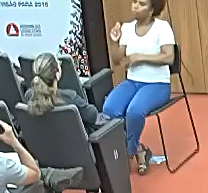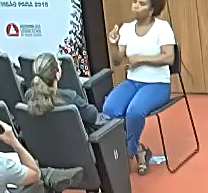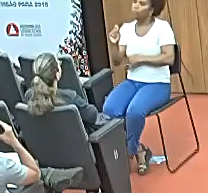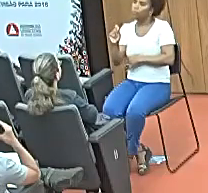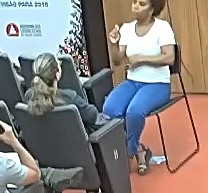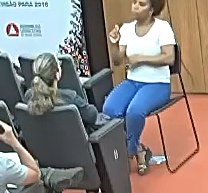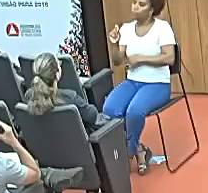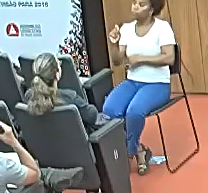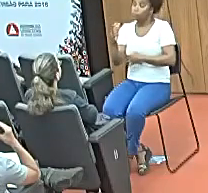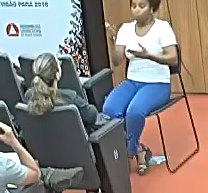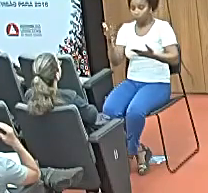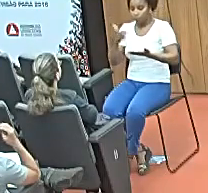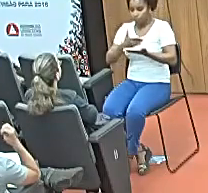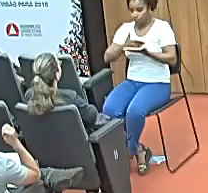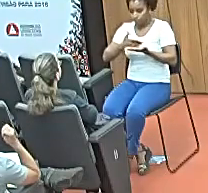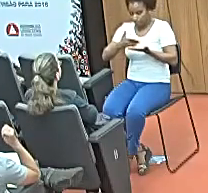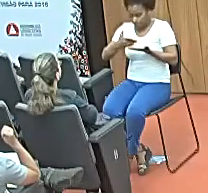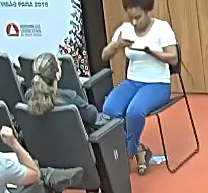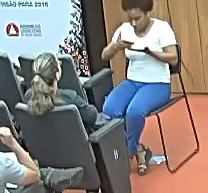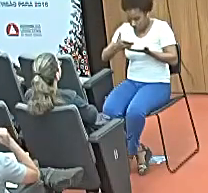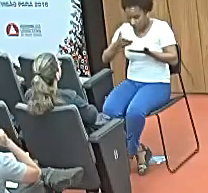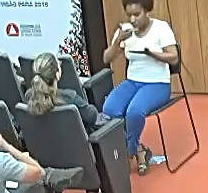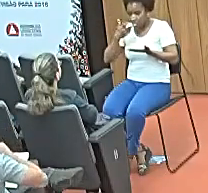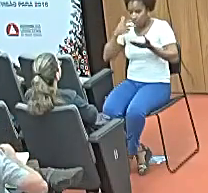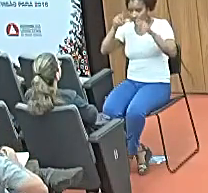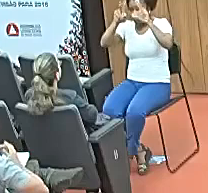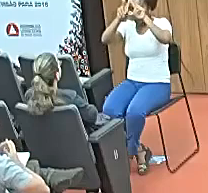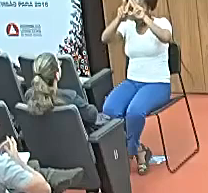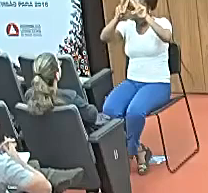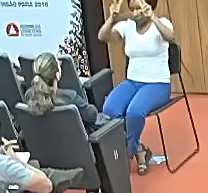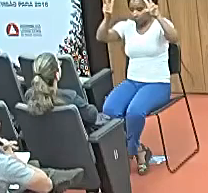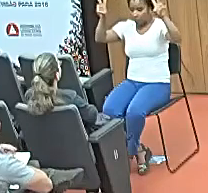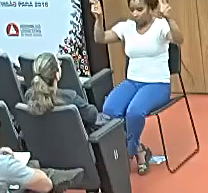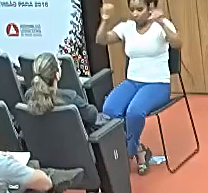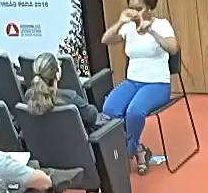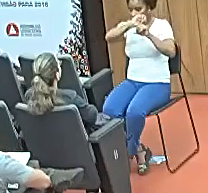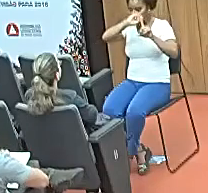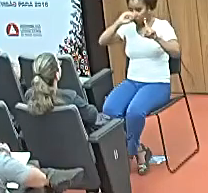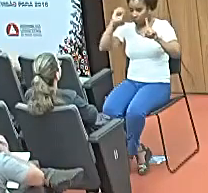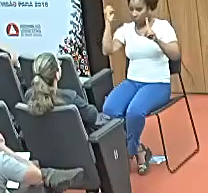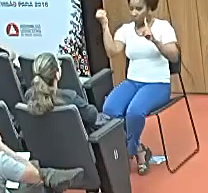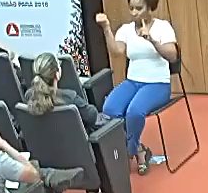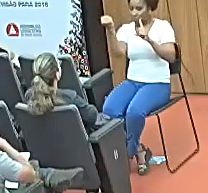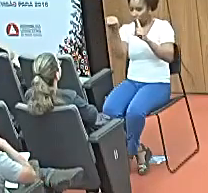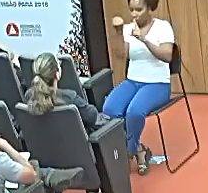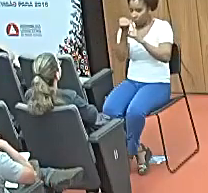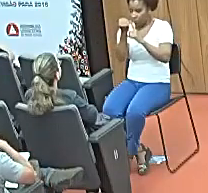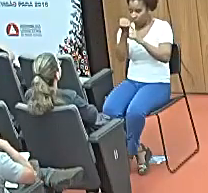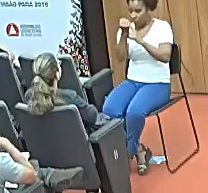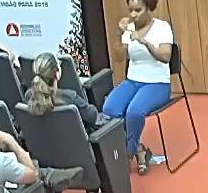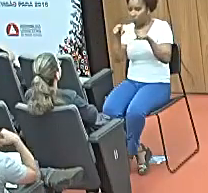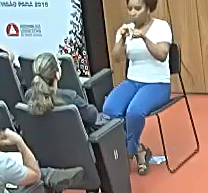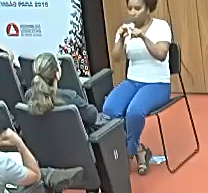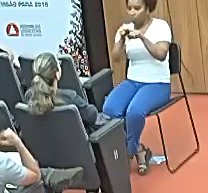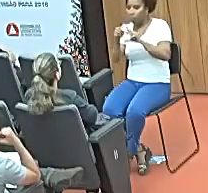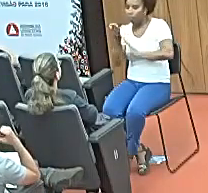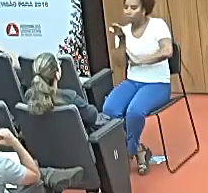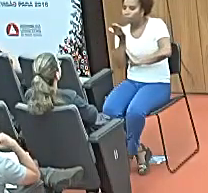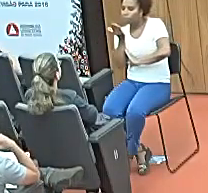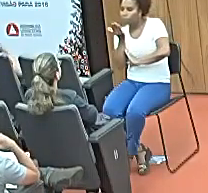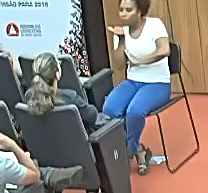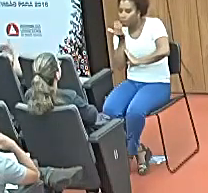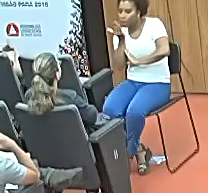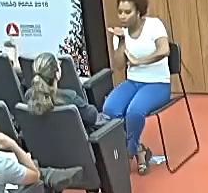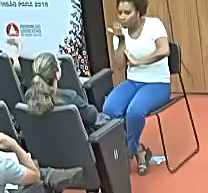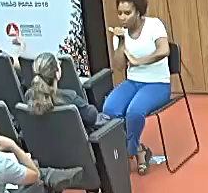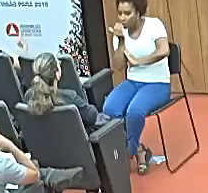bom é o tema assistência social e segurança alimentar do eixo saúde e proteção social foi